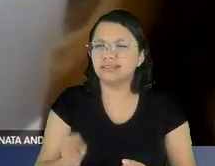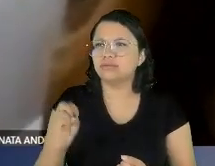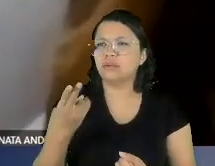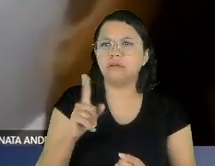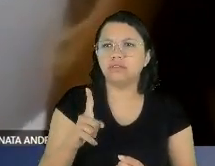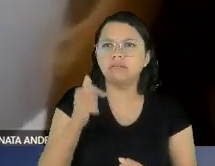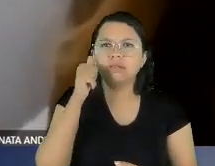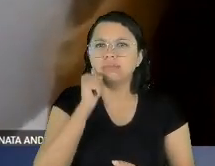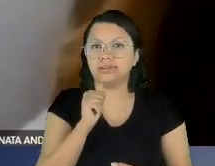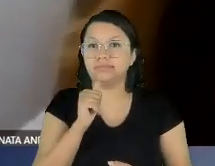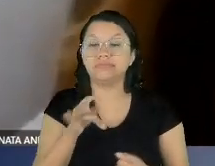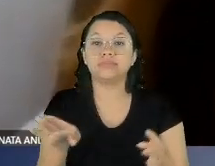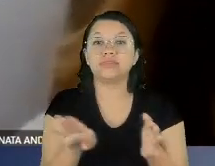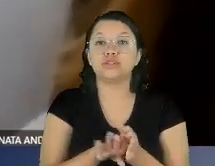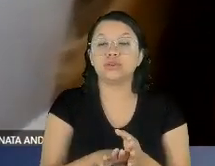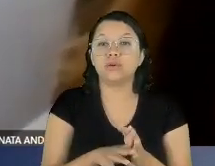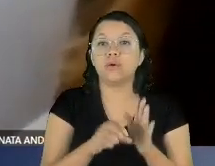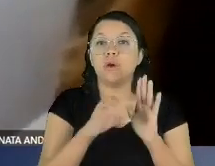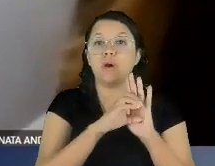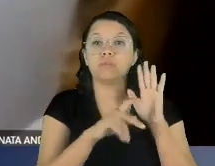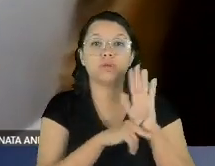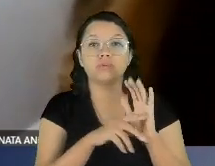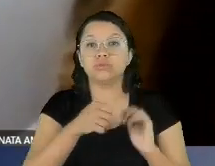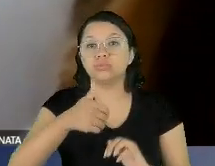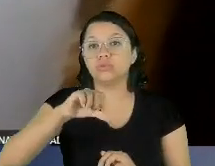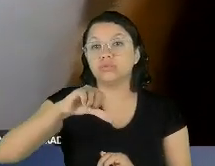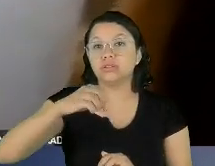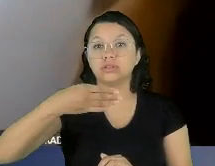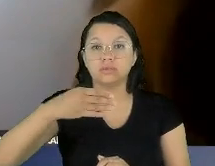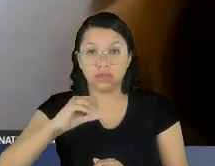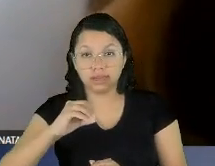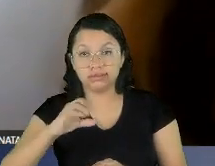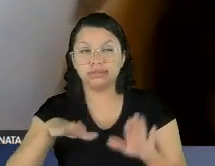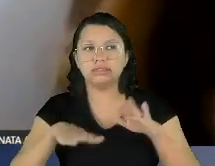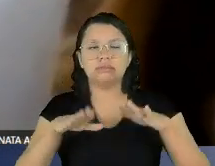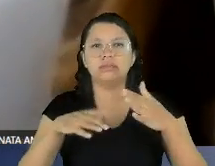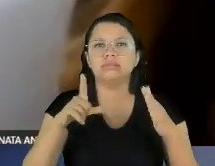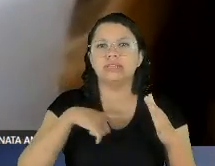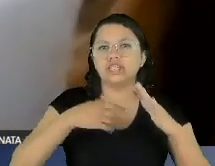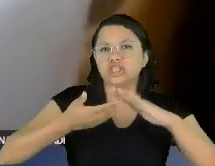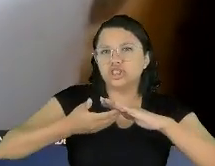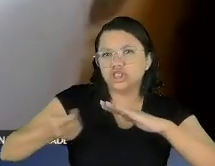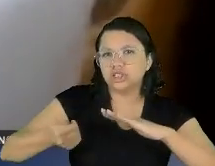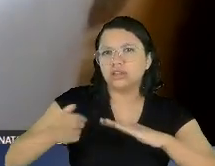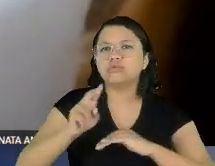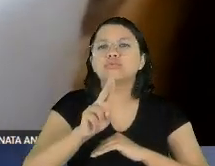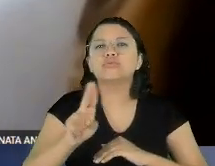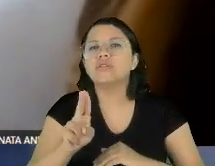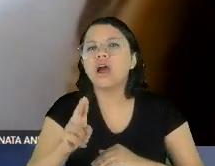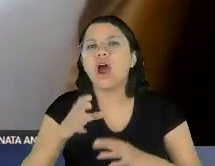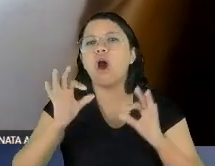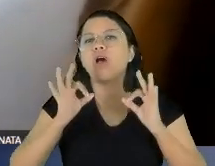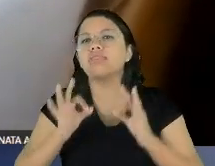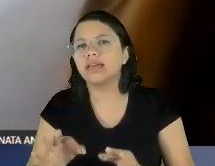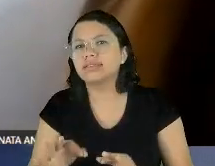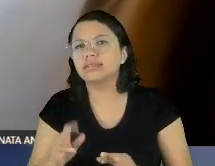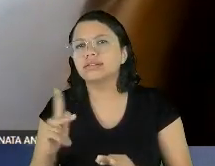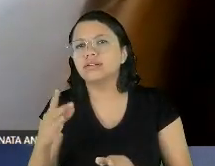Chegou o Código Penal de 1940, que, embora tenha tirado o adjetivo